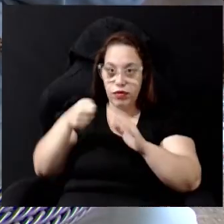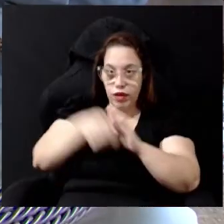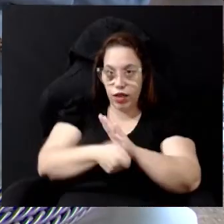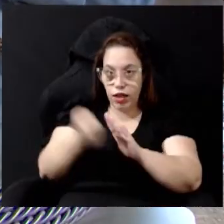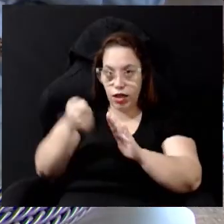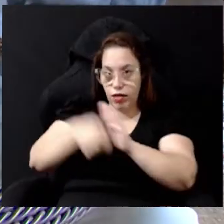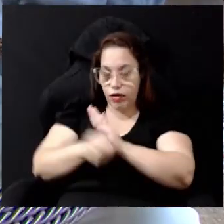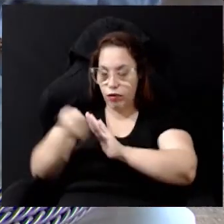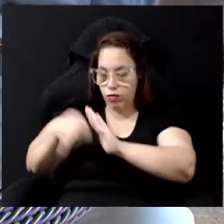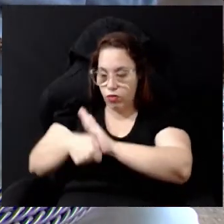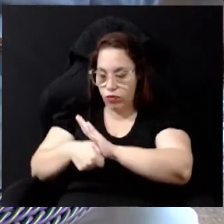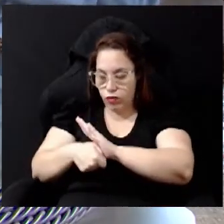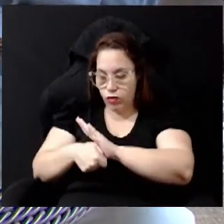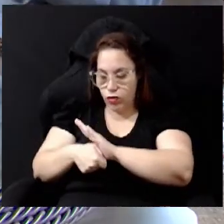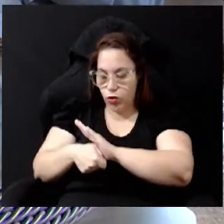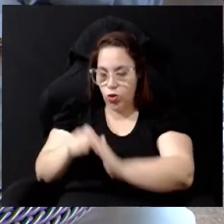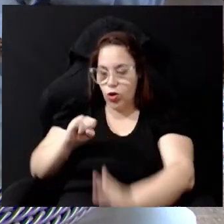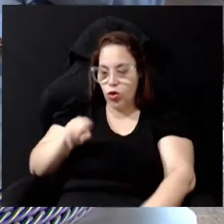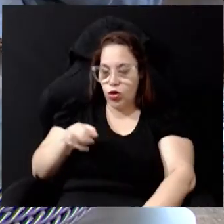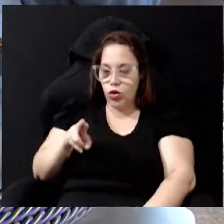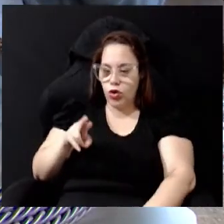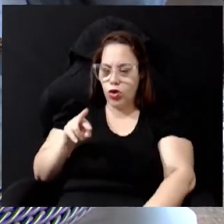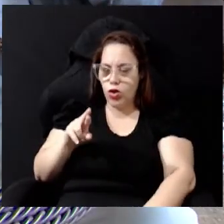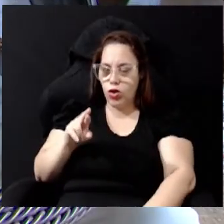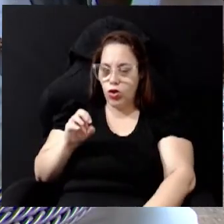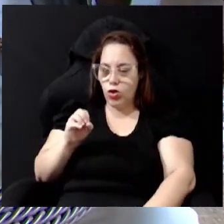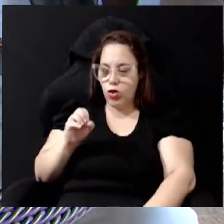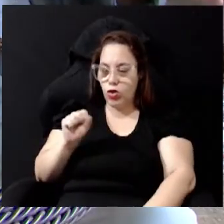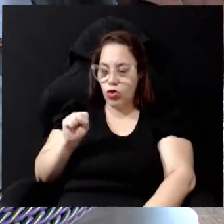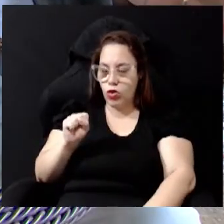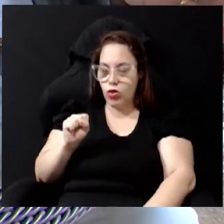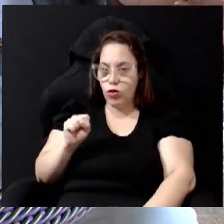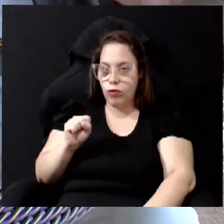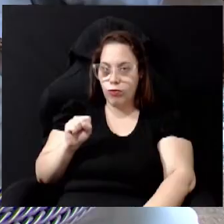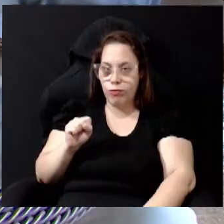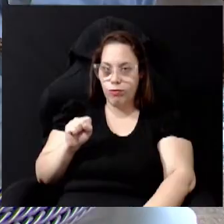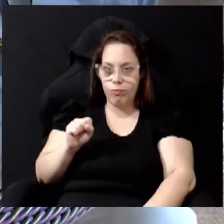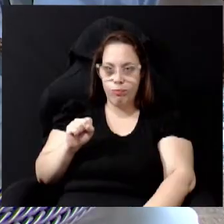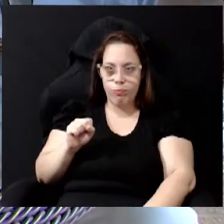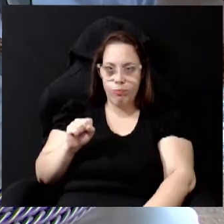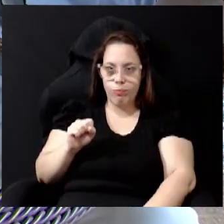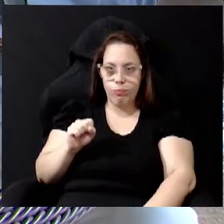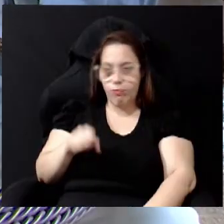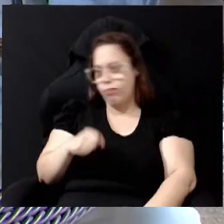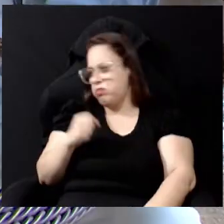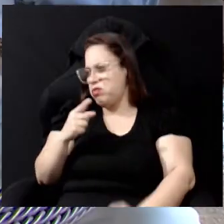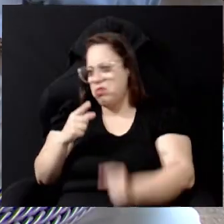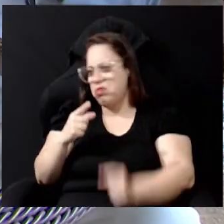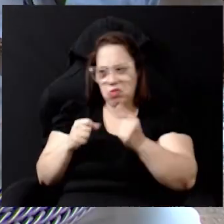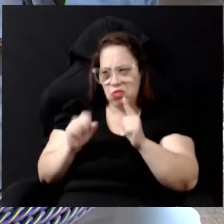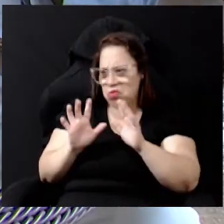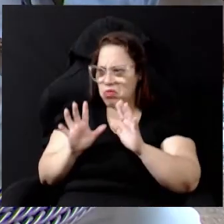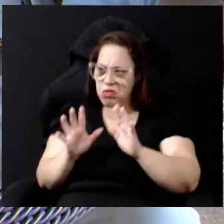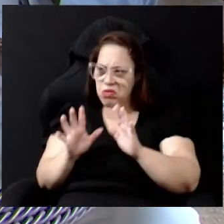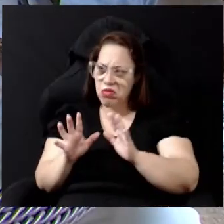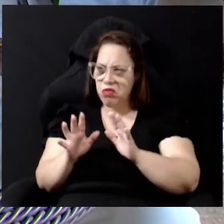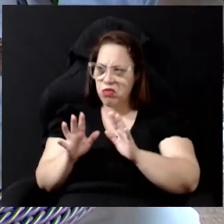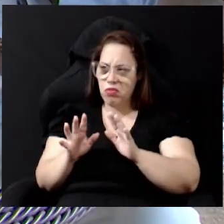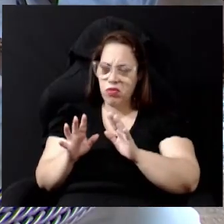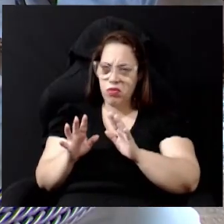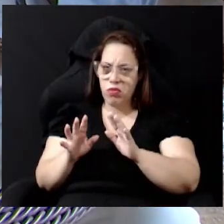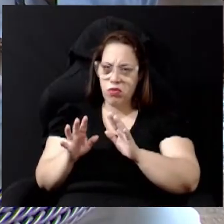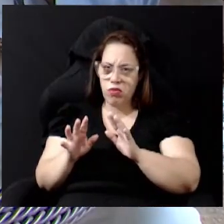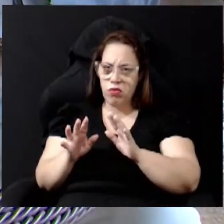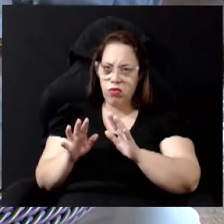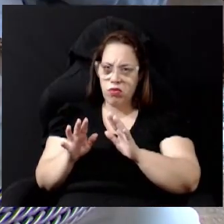a juros, e aí você pode colocar, se você é extremamente conservador, conservadora, né, alguma coisa desse tipo, você pode colocar em alguma aplicação de